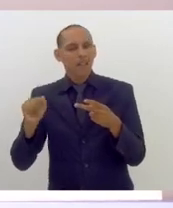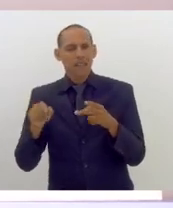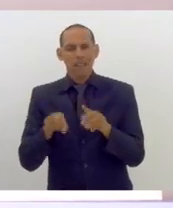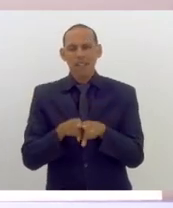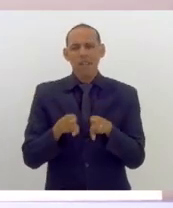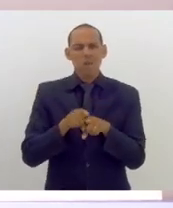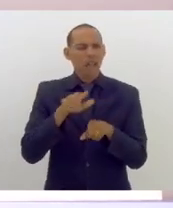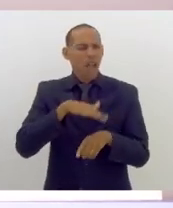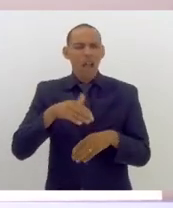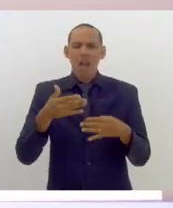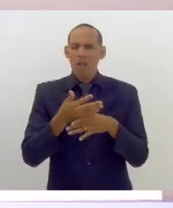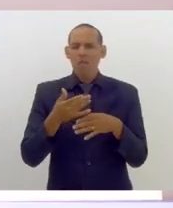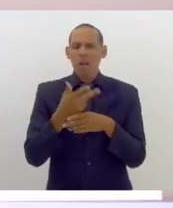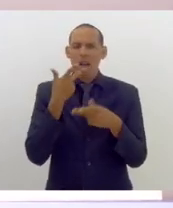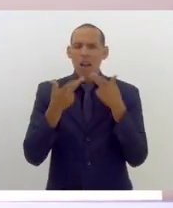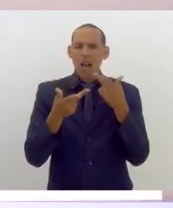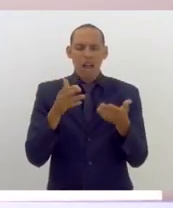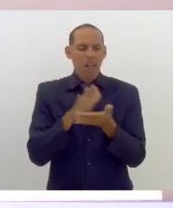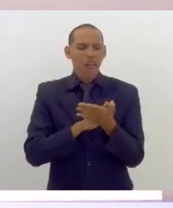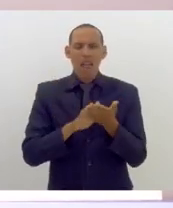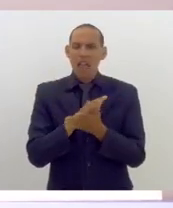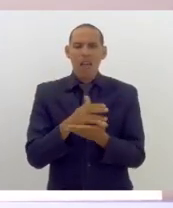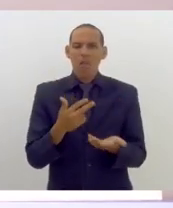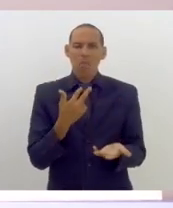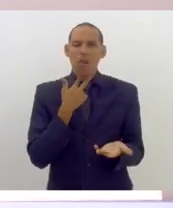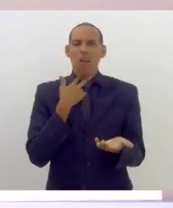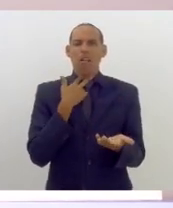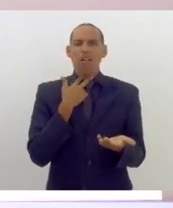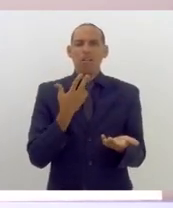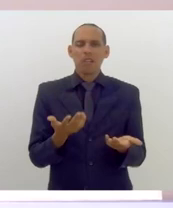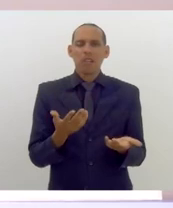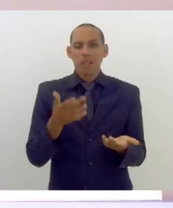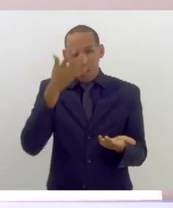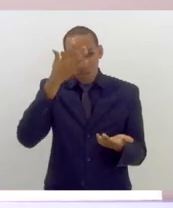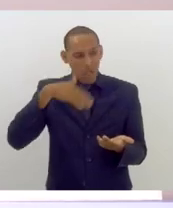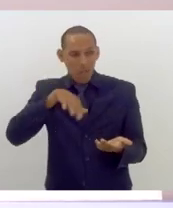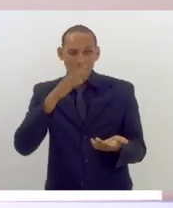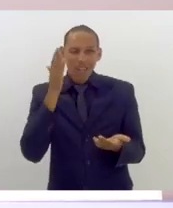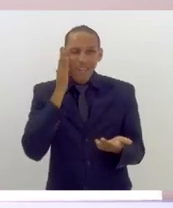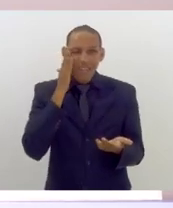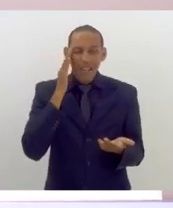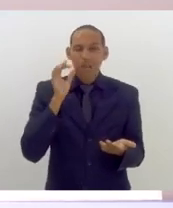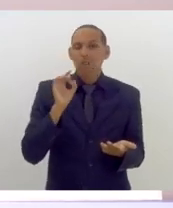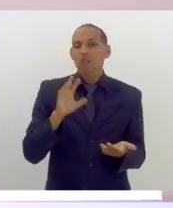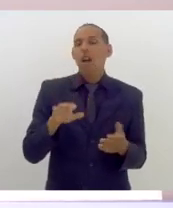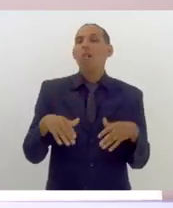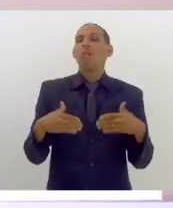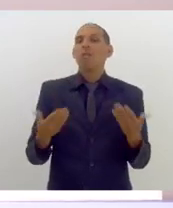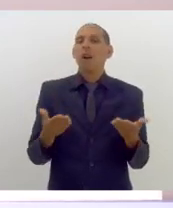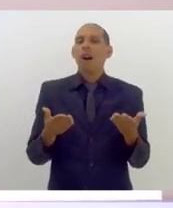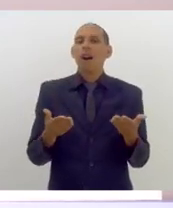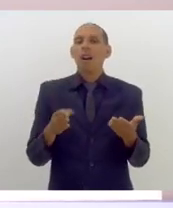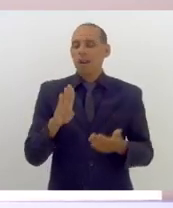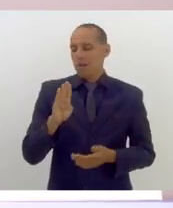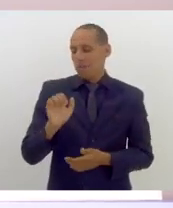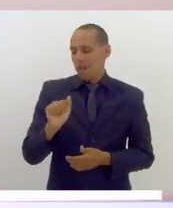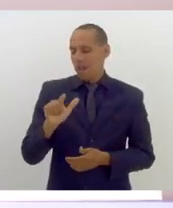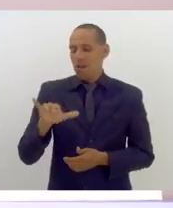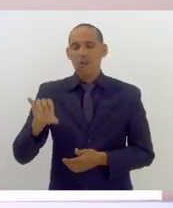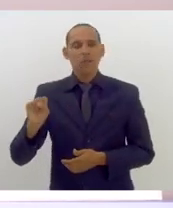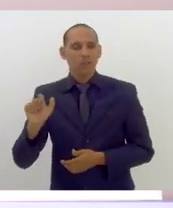de expressar e os moradores só tomaram conhecimento empreendimento quando as valsas já estavam na Baía de